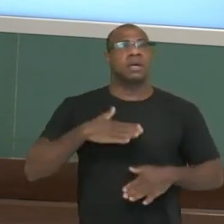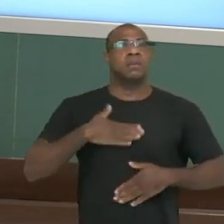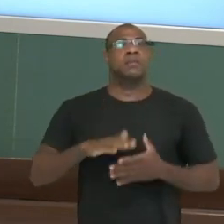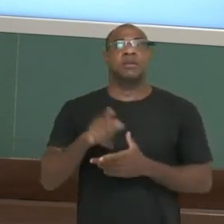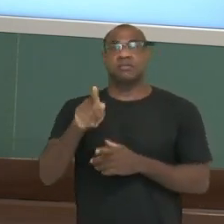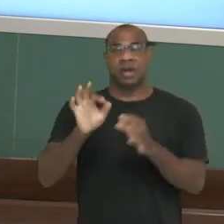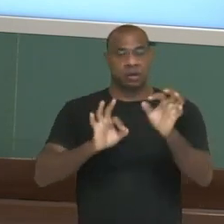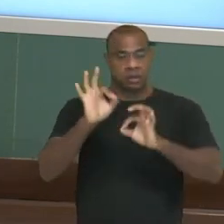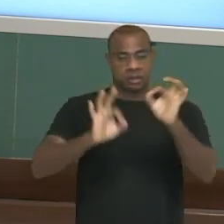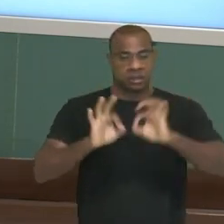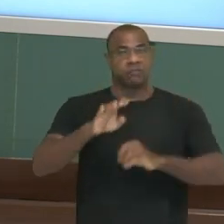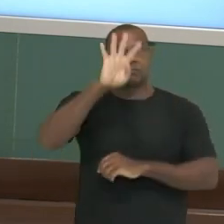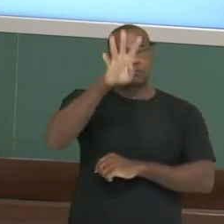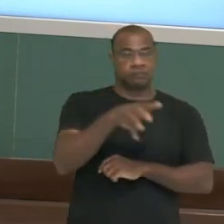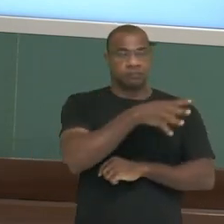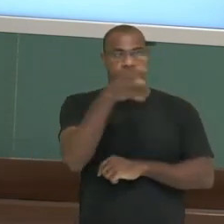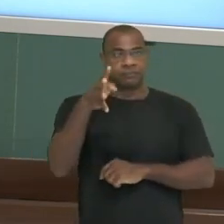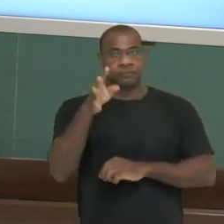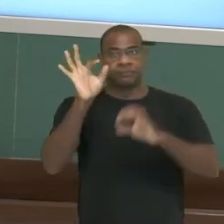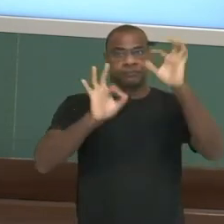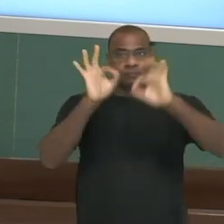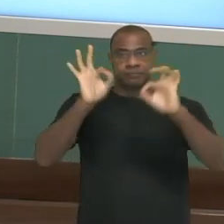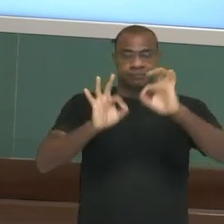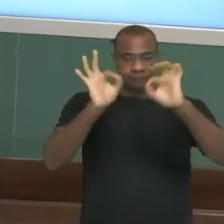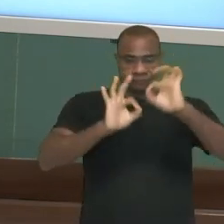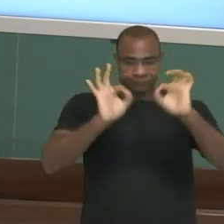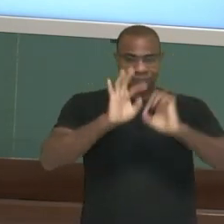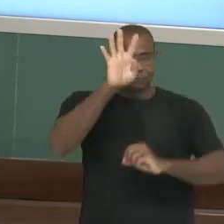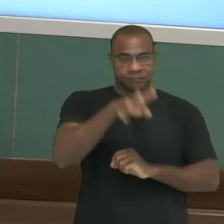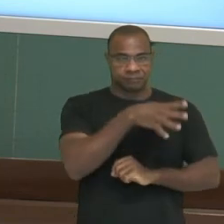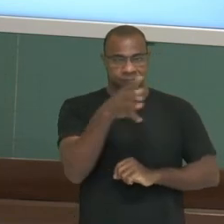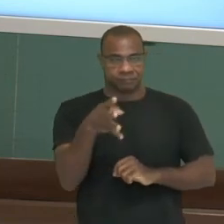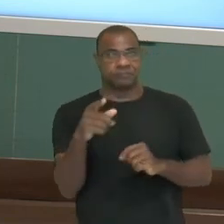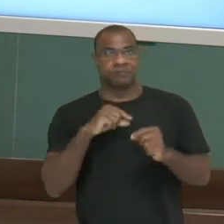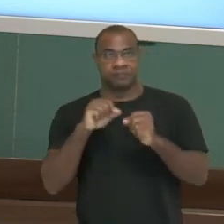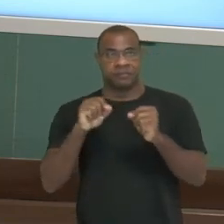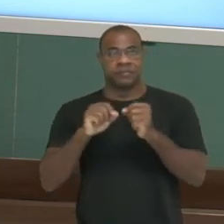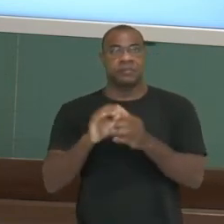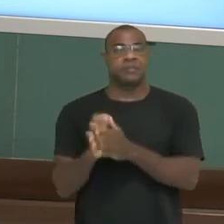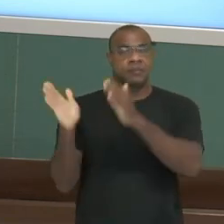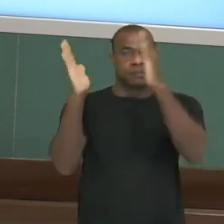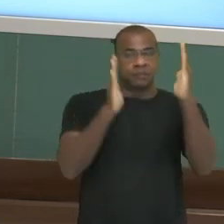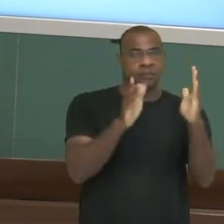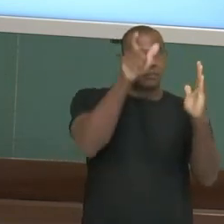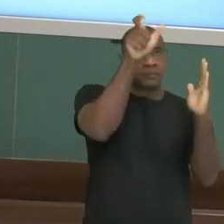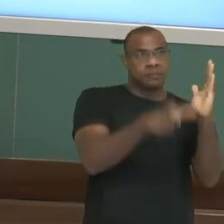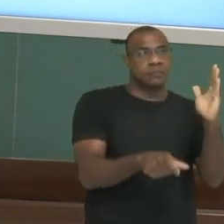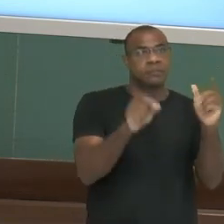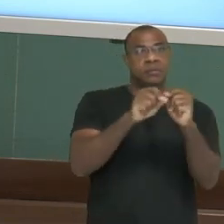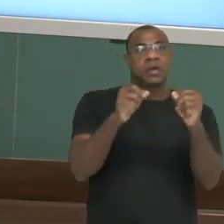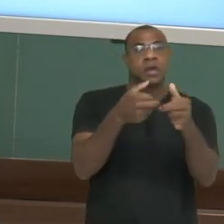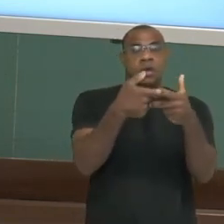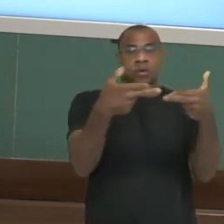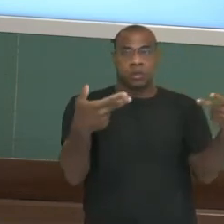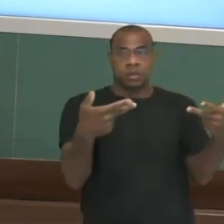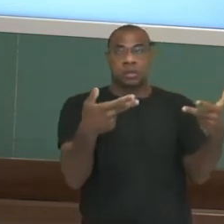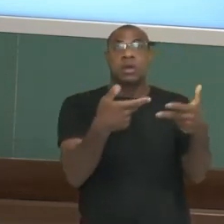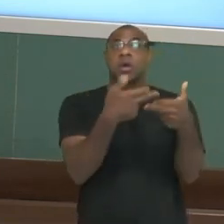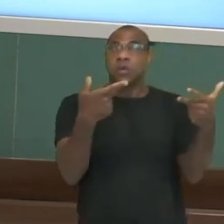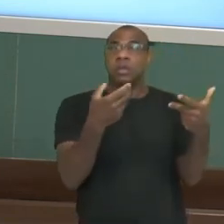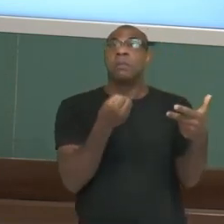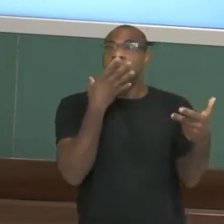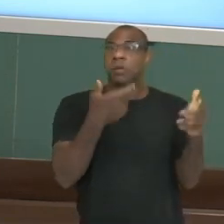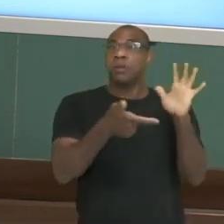vai organizar um quadro, isso, na sua folha. Dois lados. De um lado, você deve colocar os aspectos